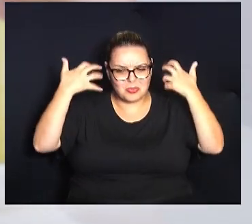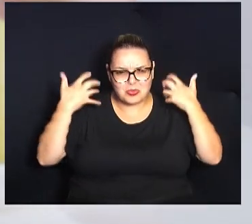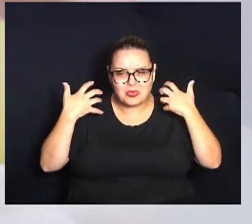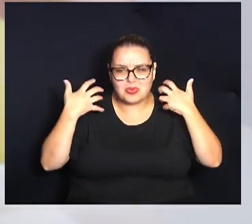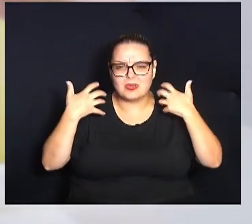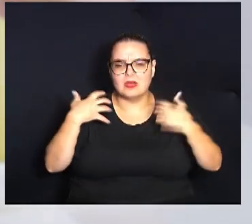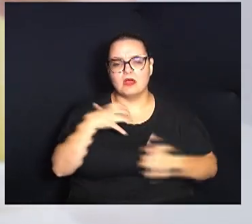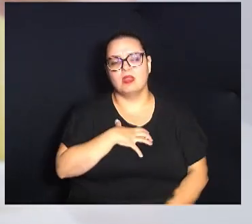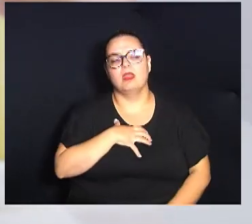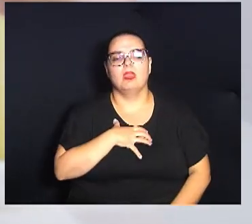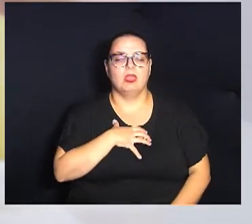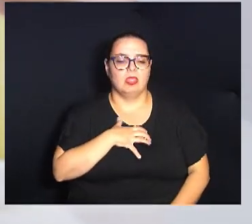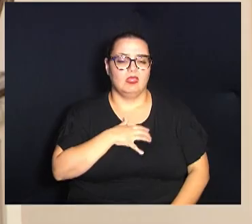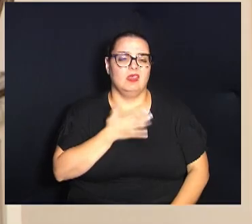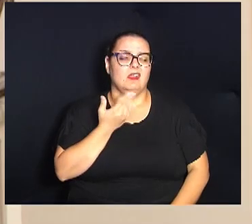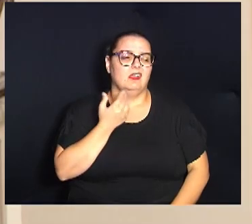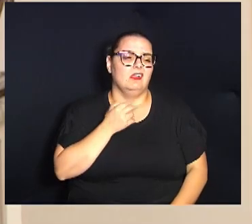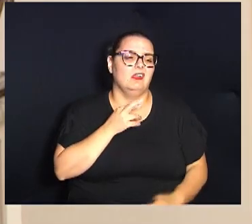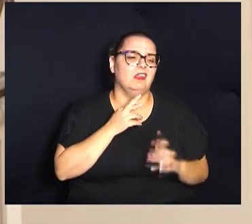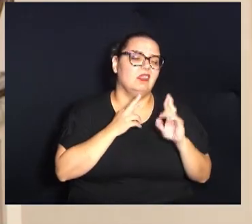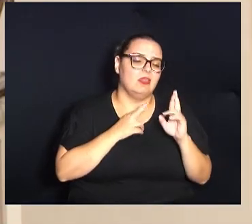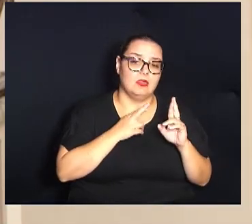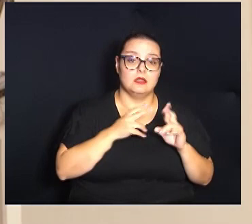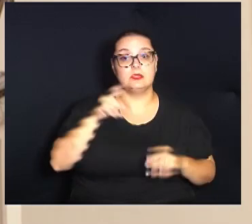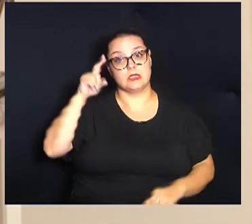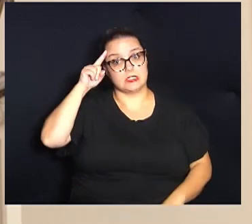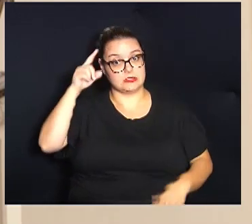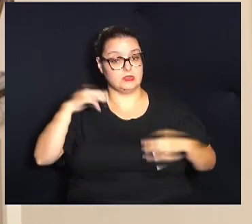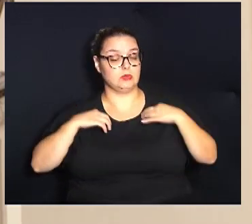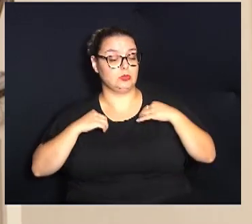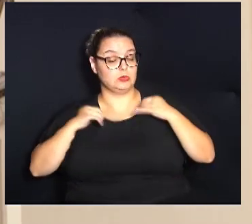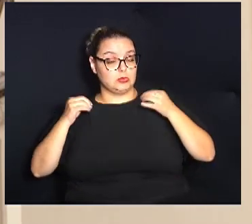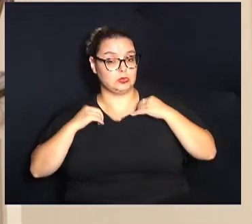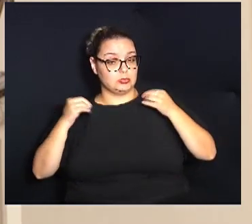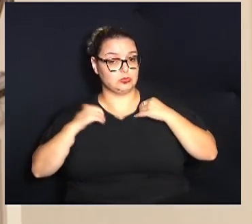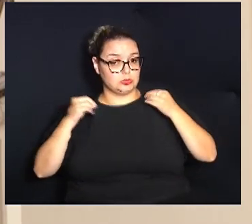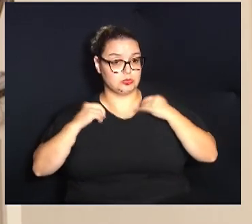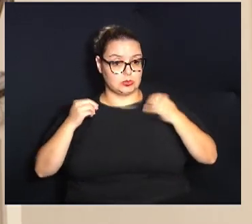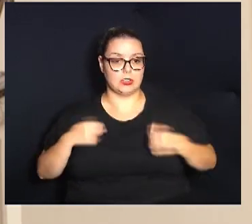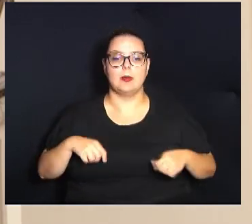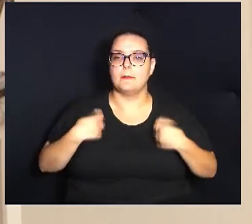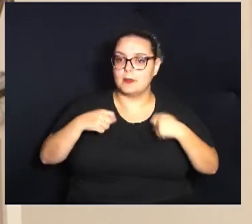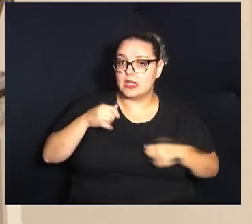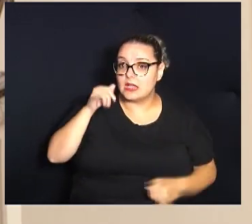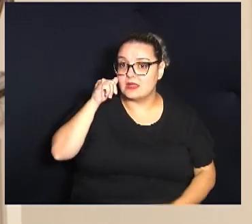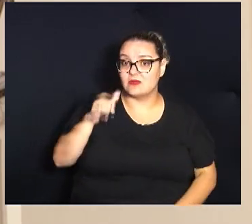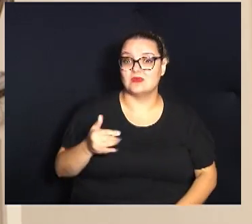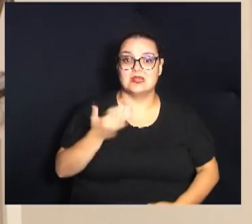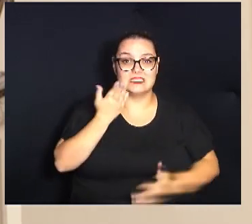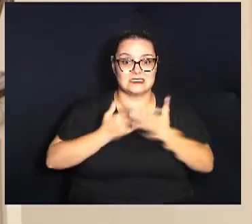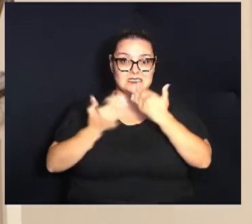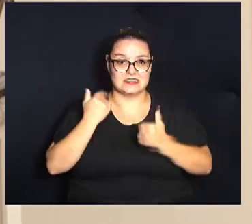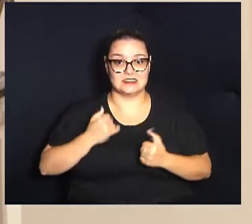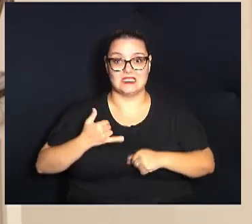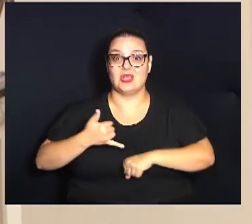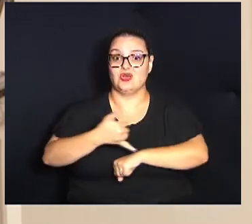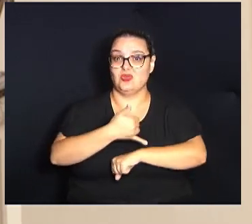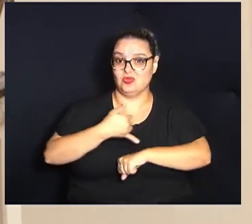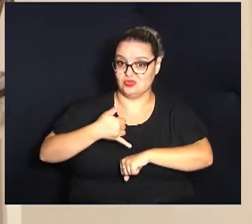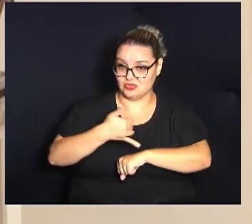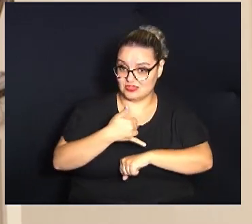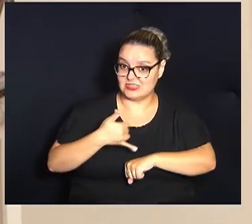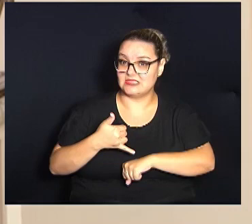sono logo após as refeições? Nesses dias quentes, a gente precisa evitar o consumo de alimentos muito gordurosos,